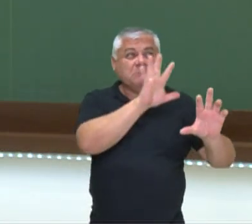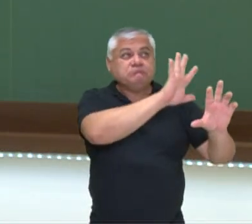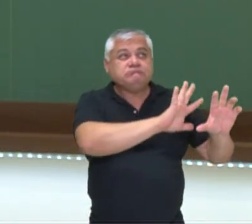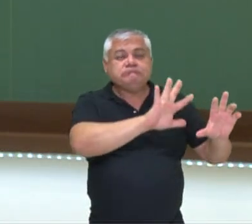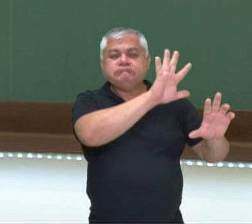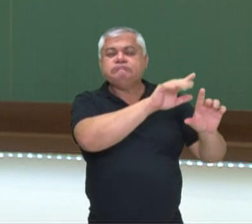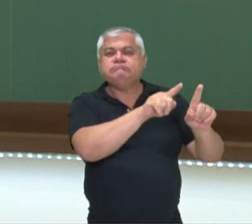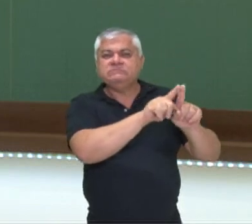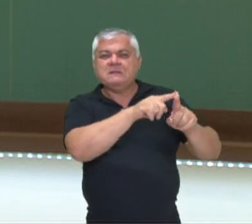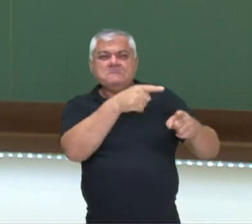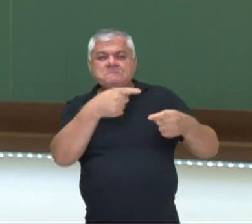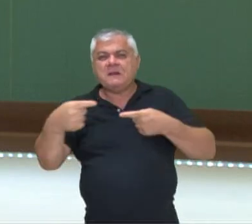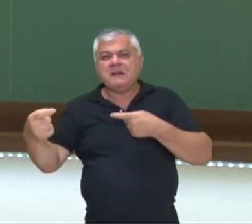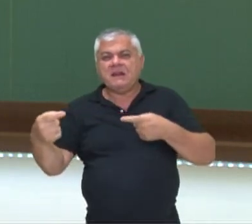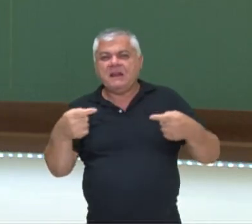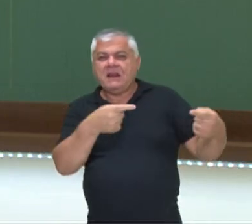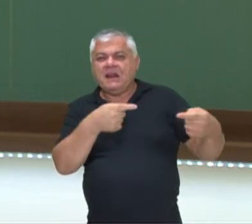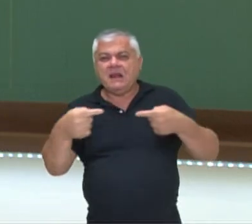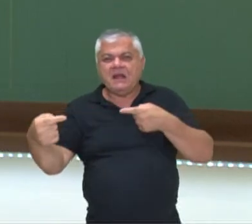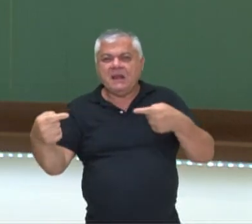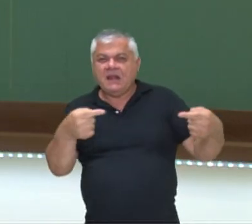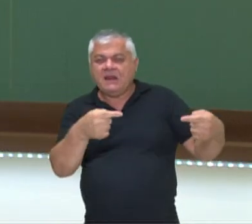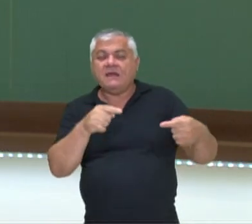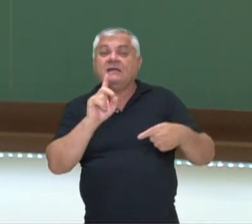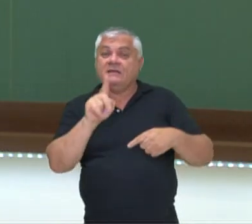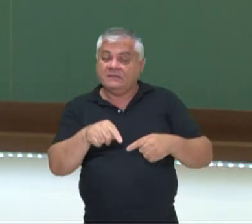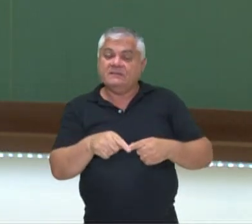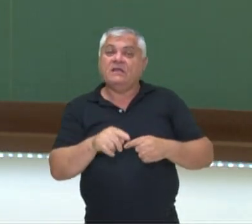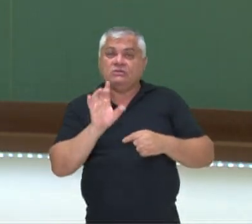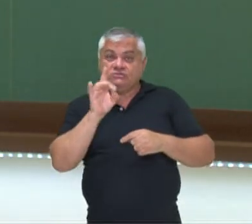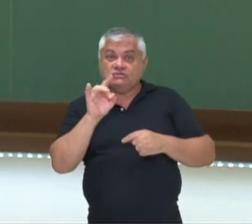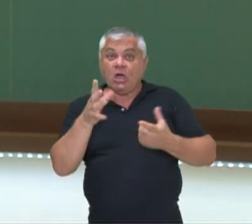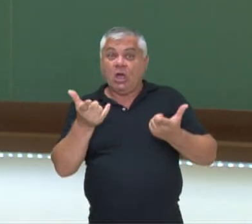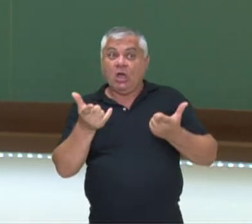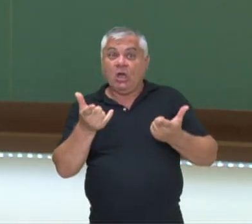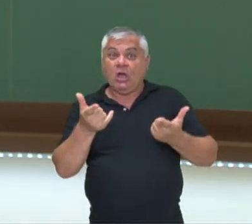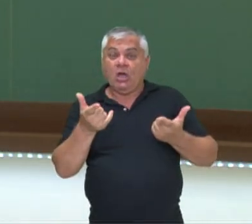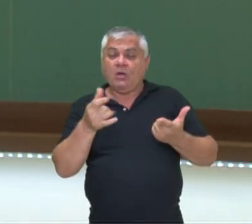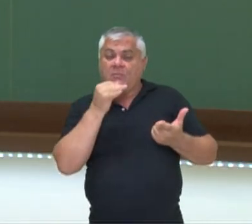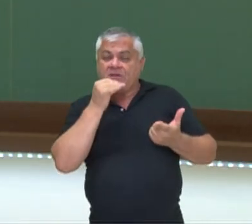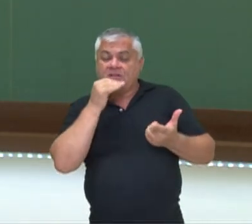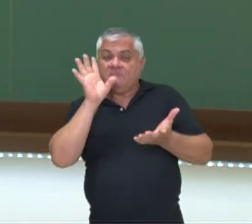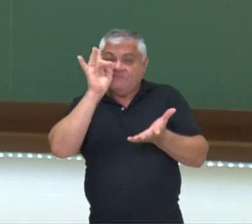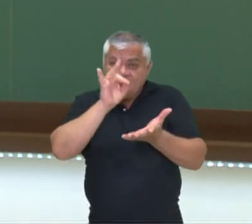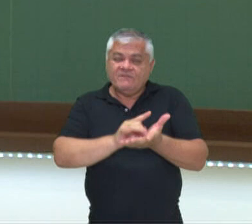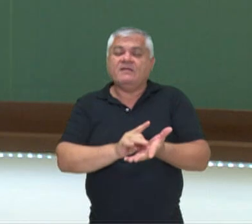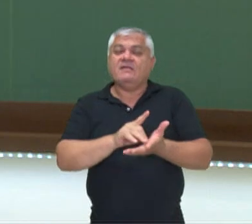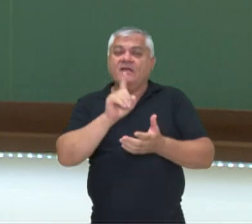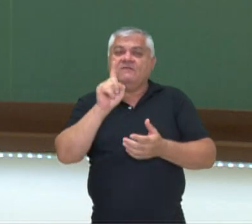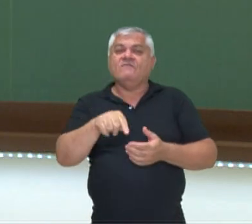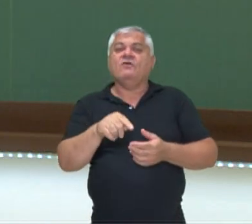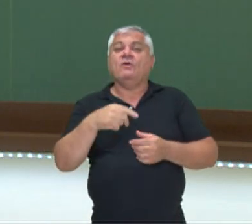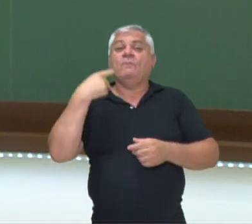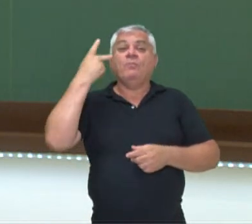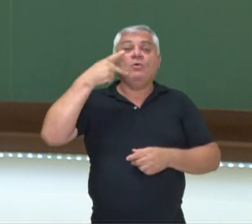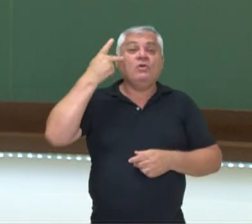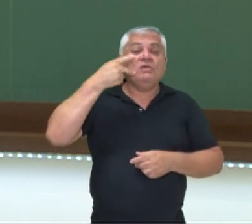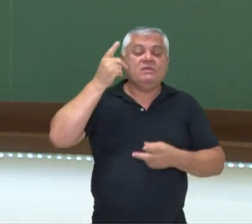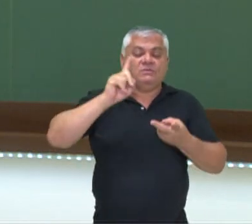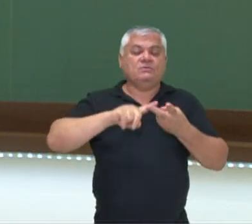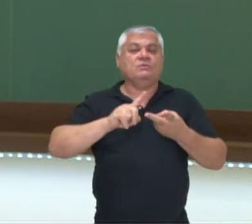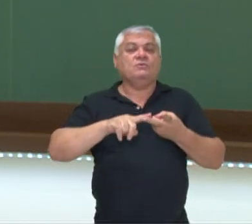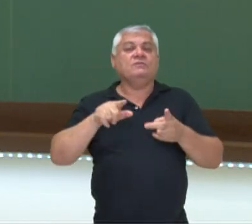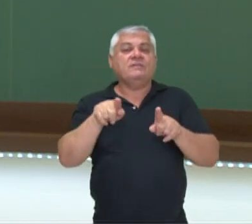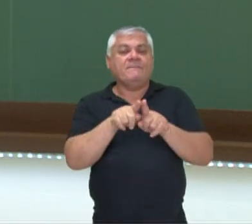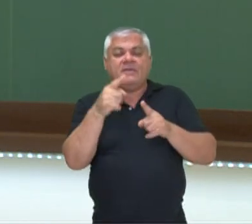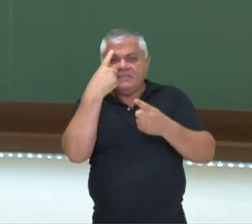que esse conflito ele foi além de um conflito físico, ele foi literalmente um conflito político e